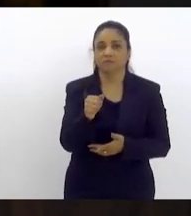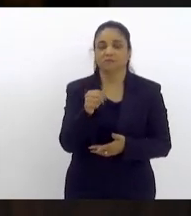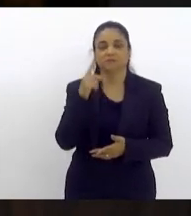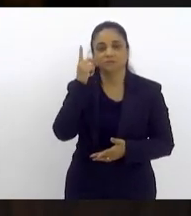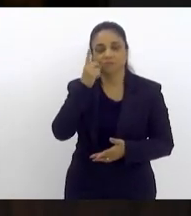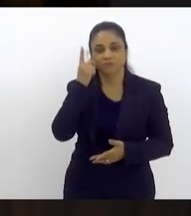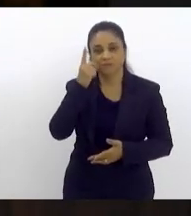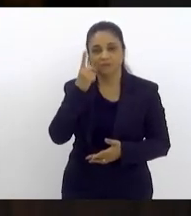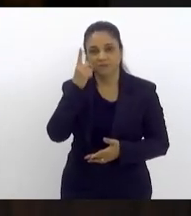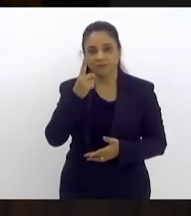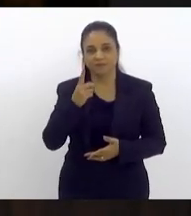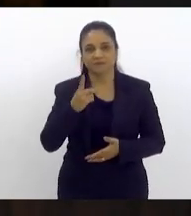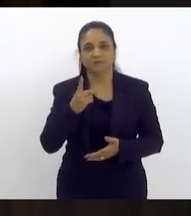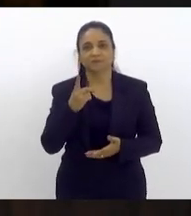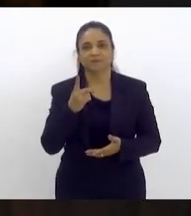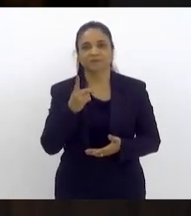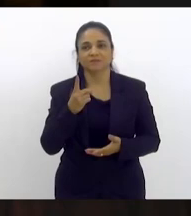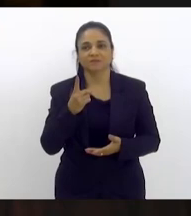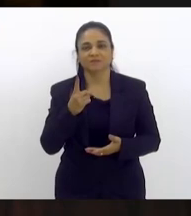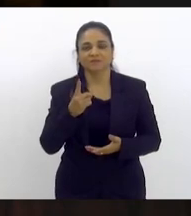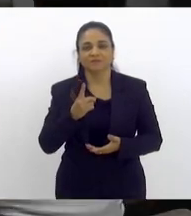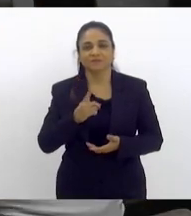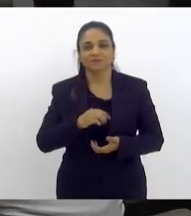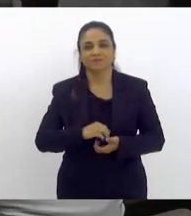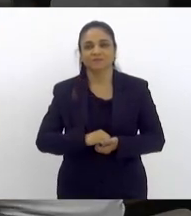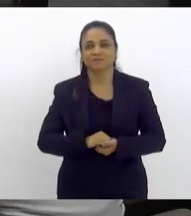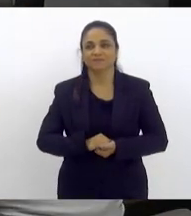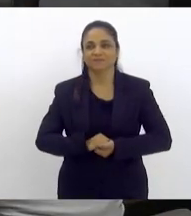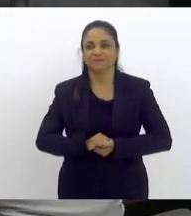de 10 minutos no tempo regimental